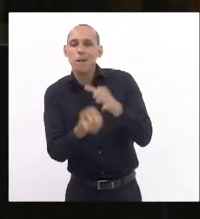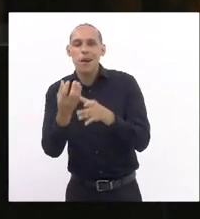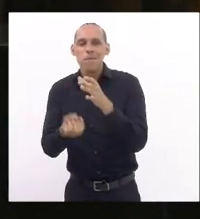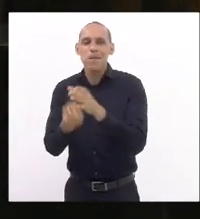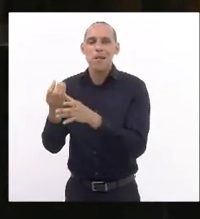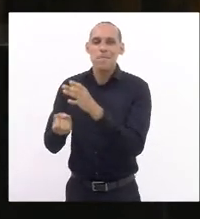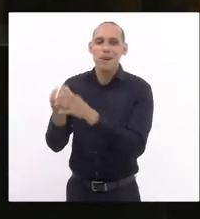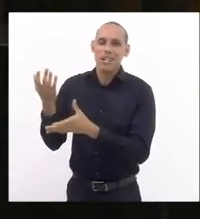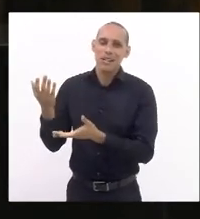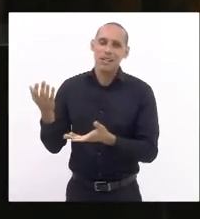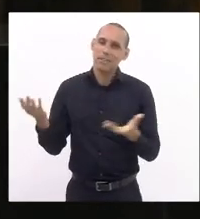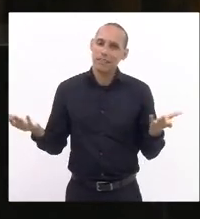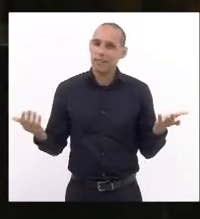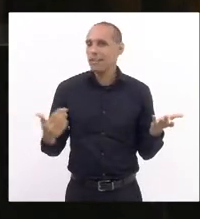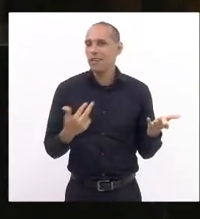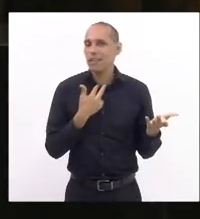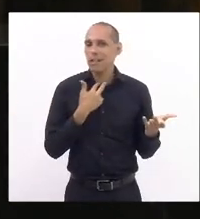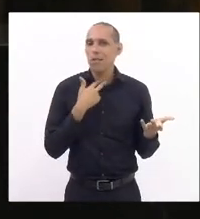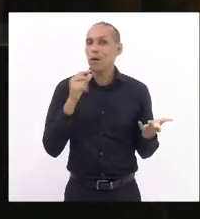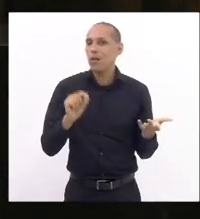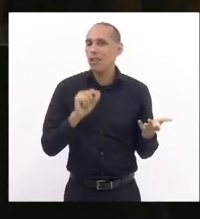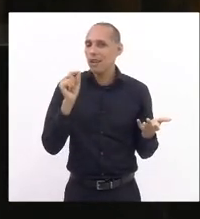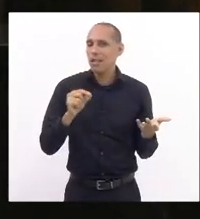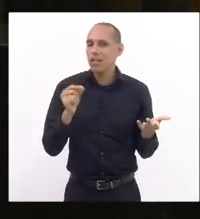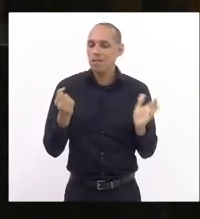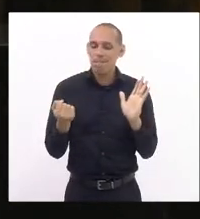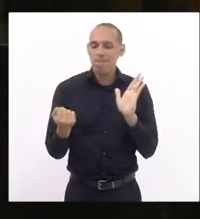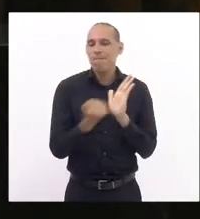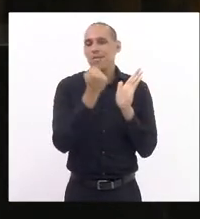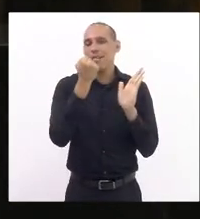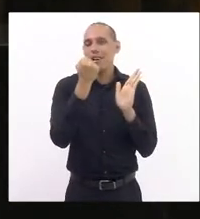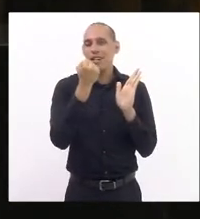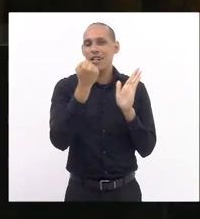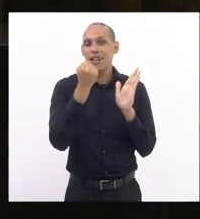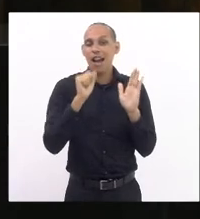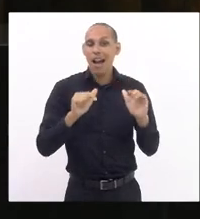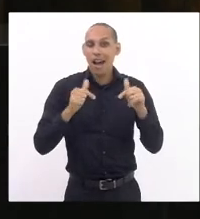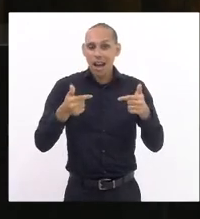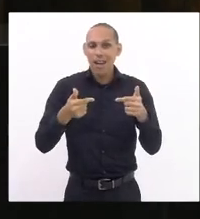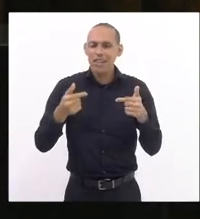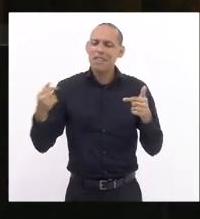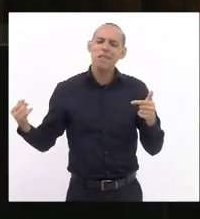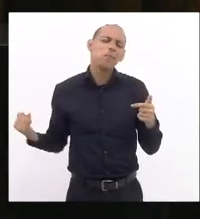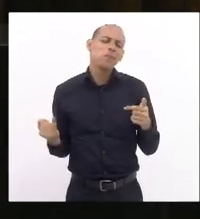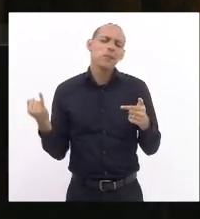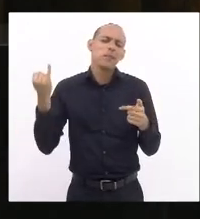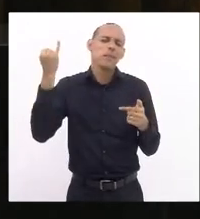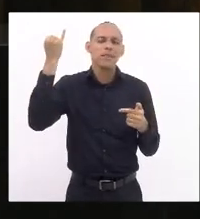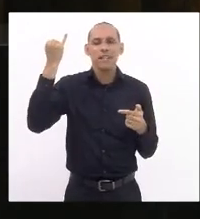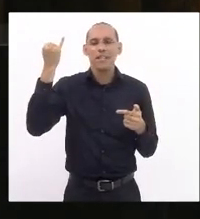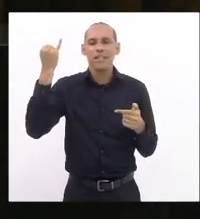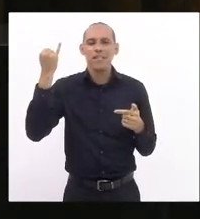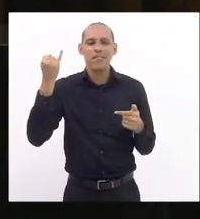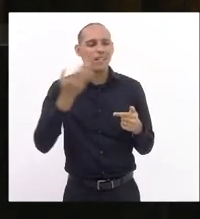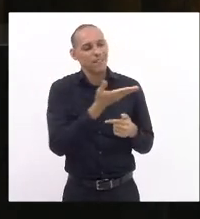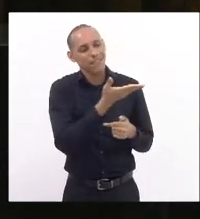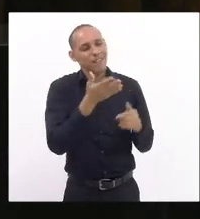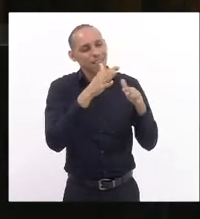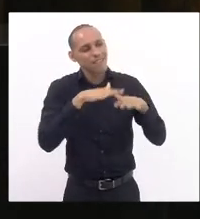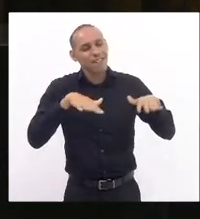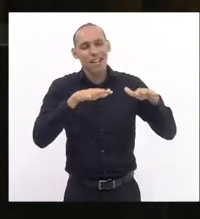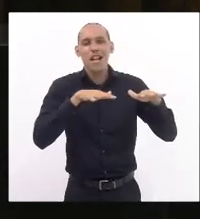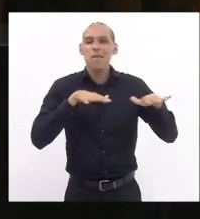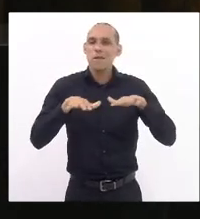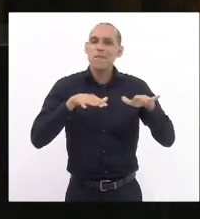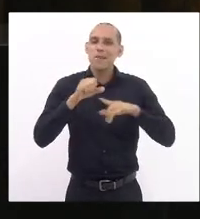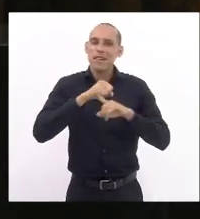Então, não poderia deixar de marcar aqui essa ação tão fundamental e importante dos movimentos